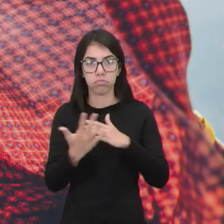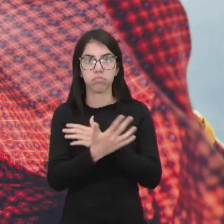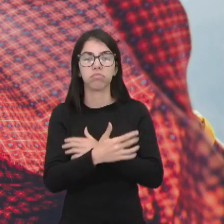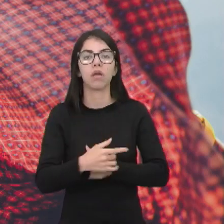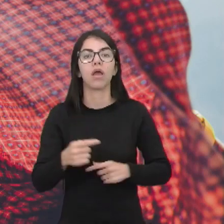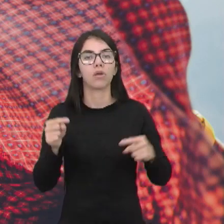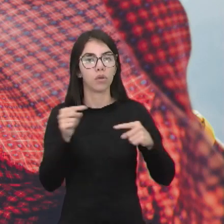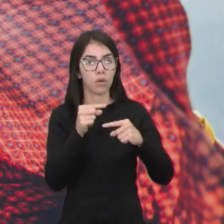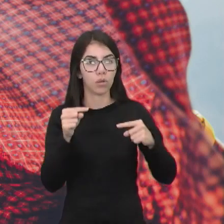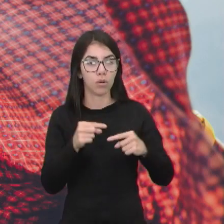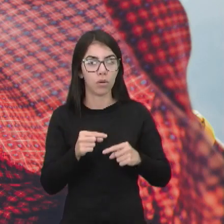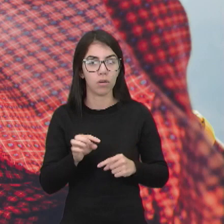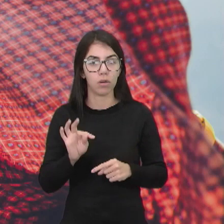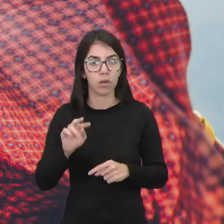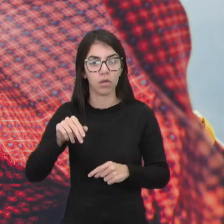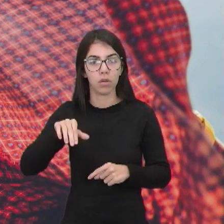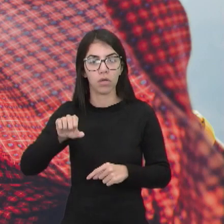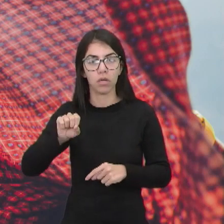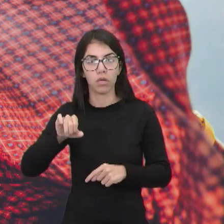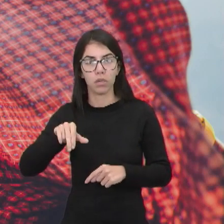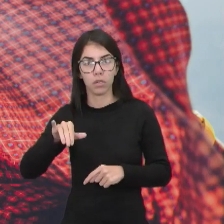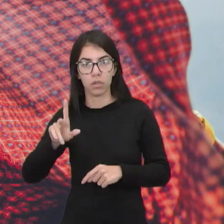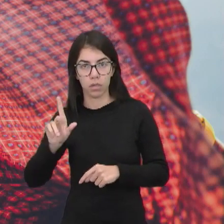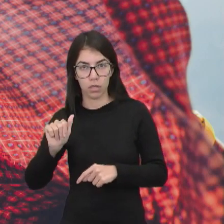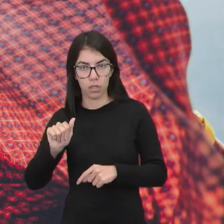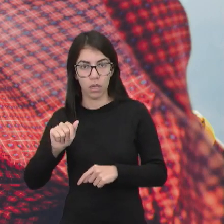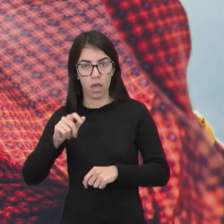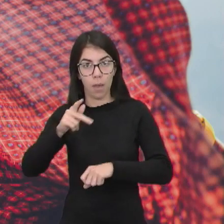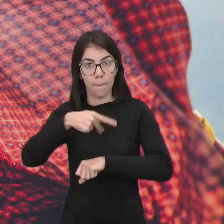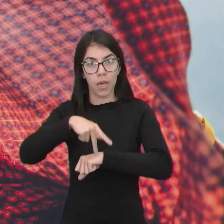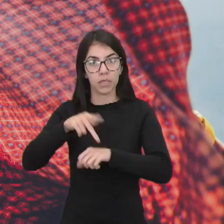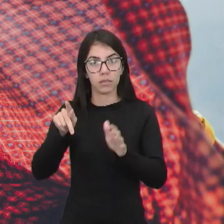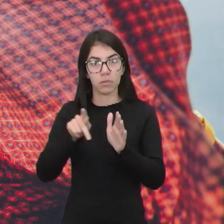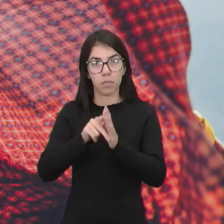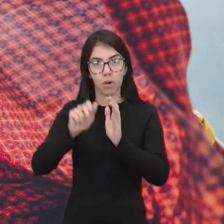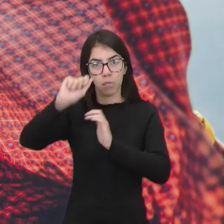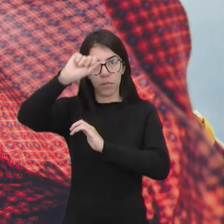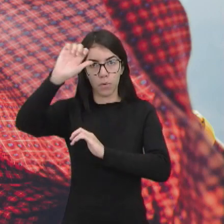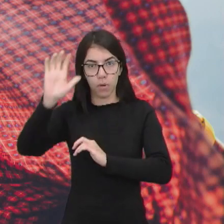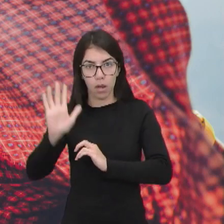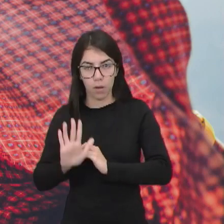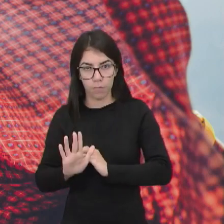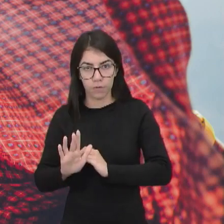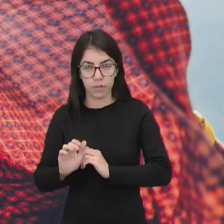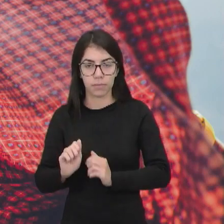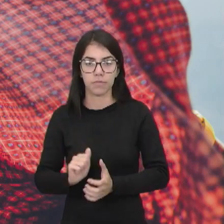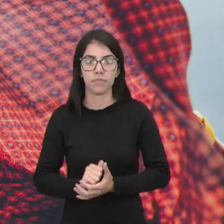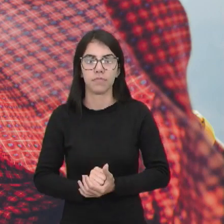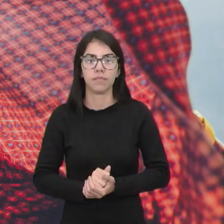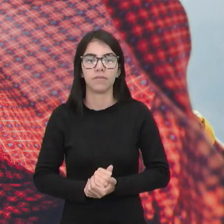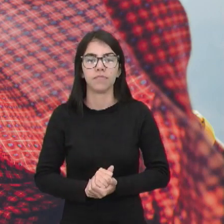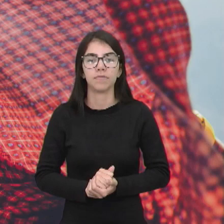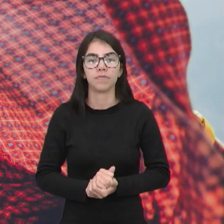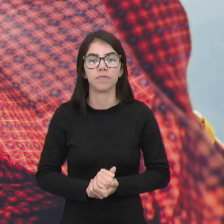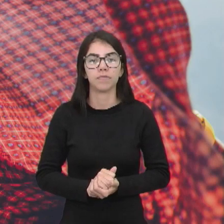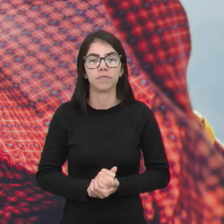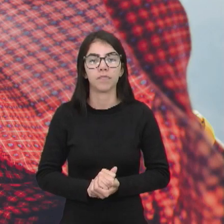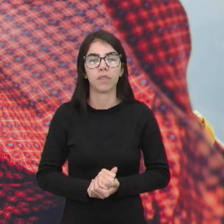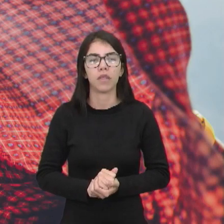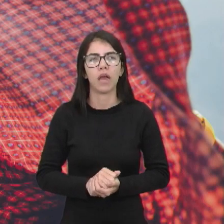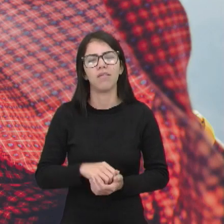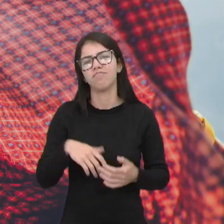parte aí da Tanzânia, né, um dos países aí da África, né. Pessoal, então, o